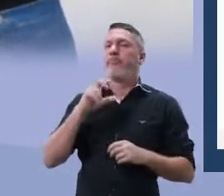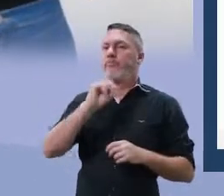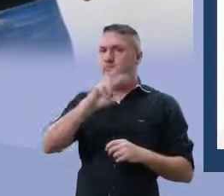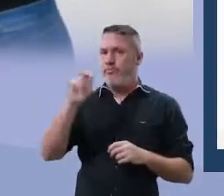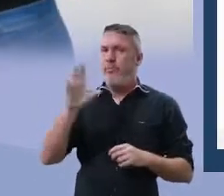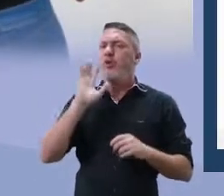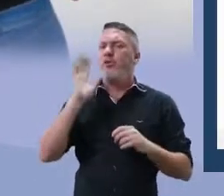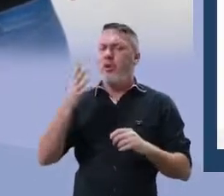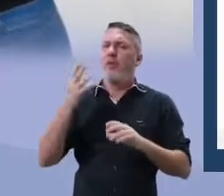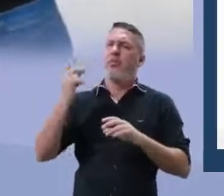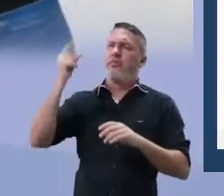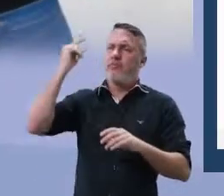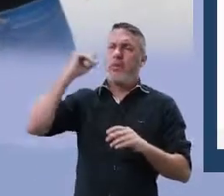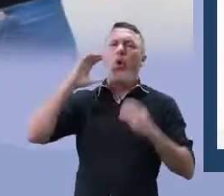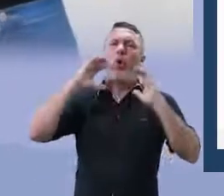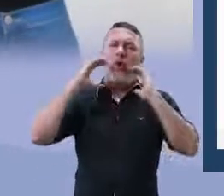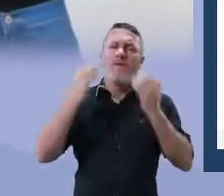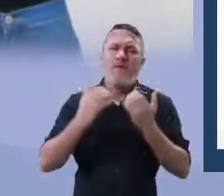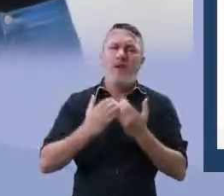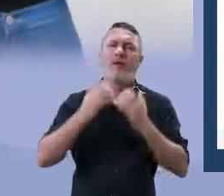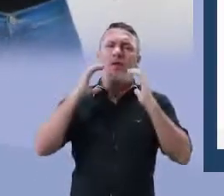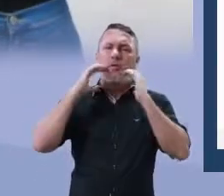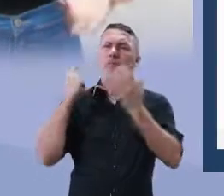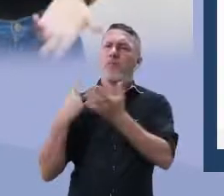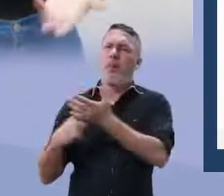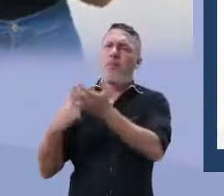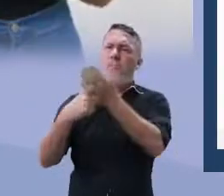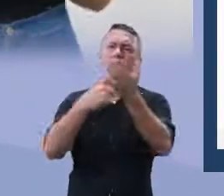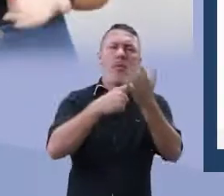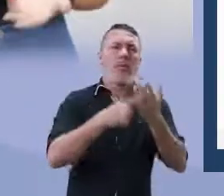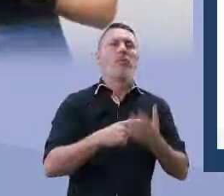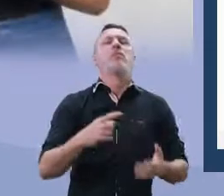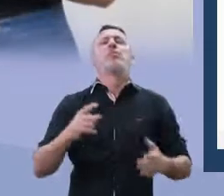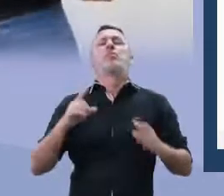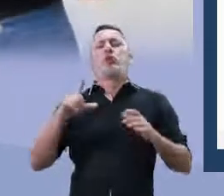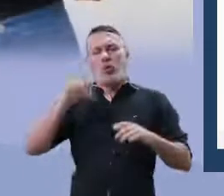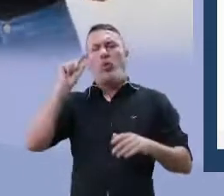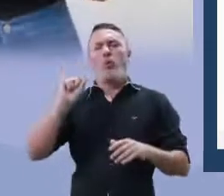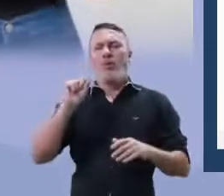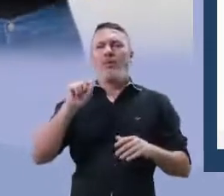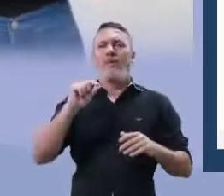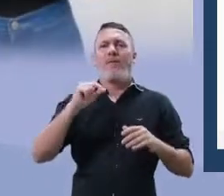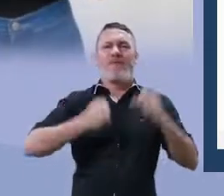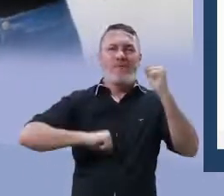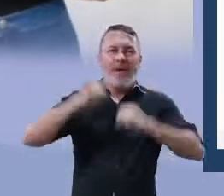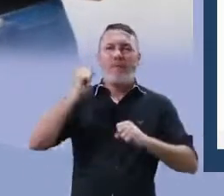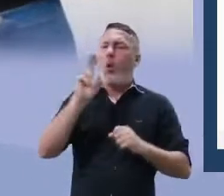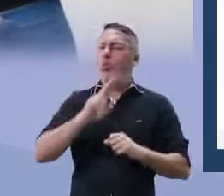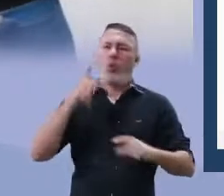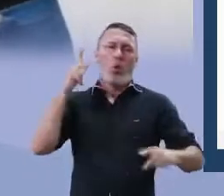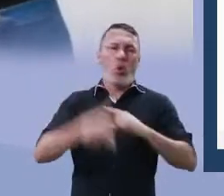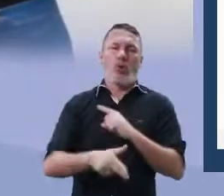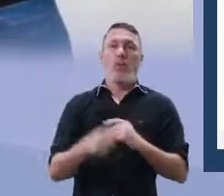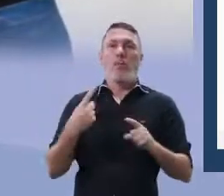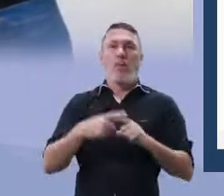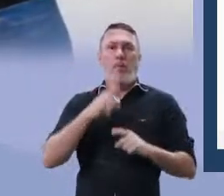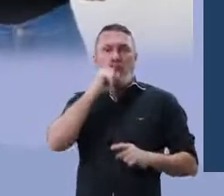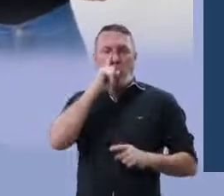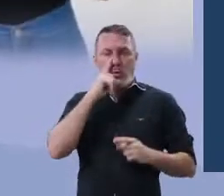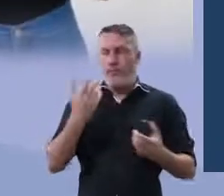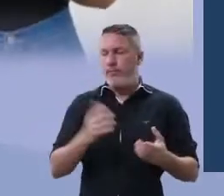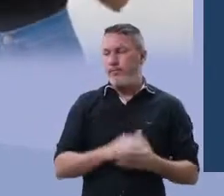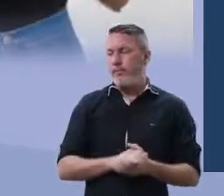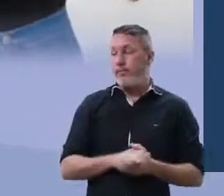Por isso que essas substâncias, através de várias conferências que foram feitas, elas ficaram, então, proibidas para vários tipos de